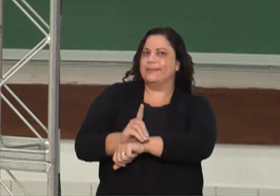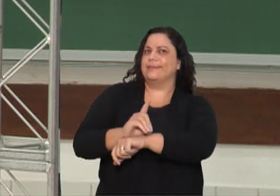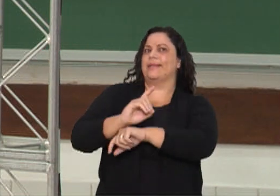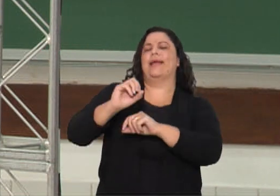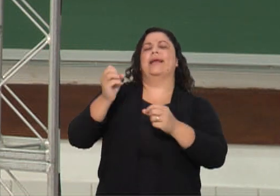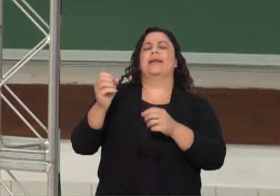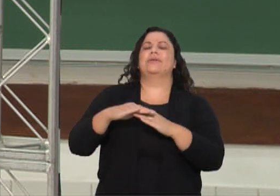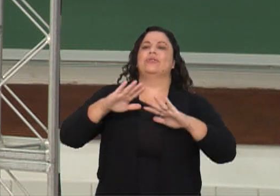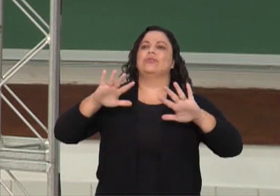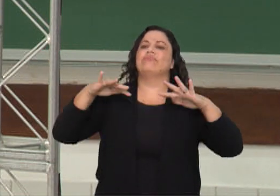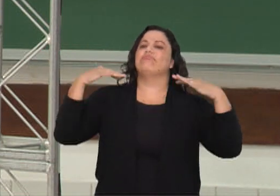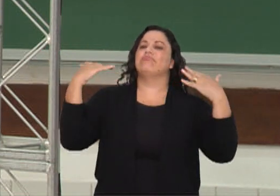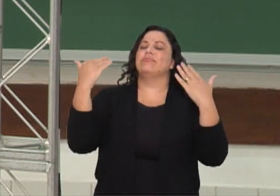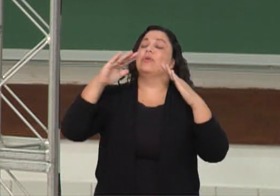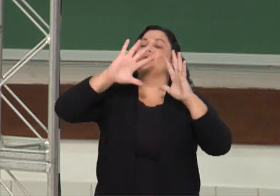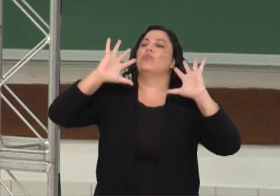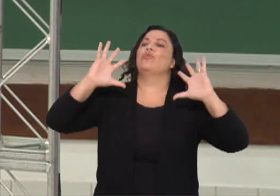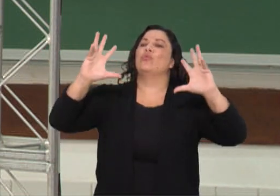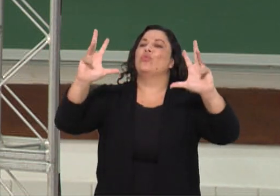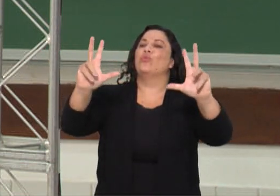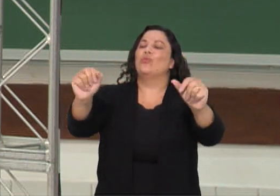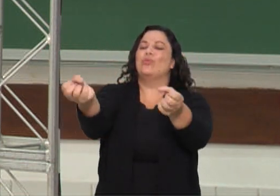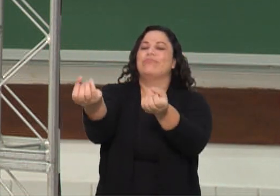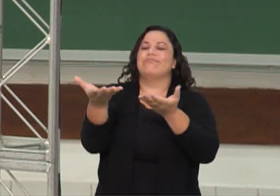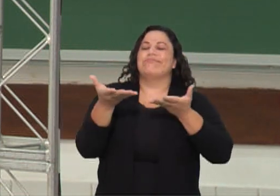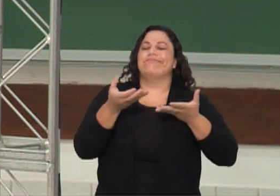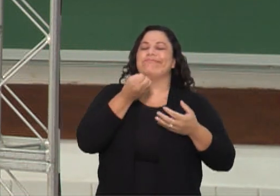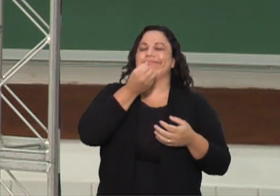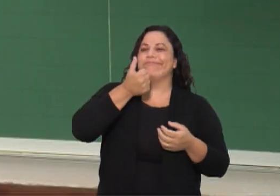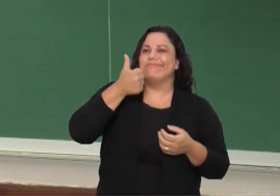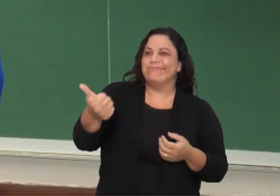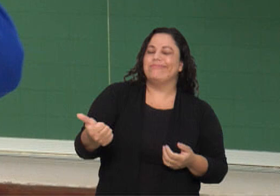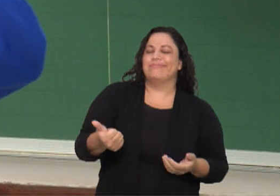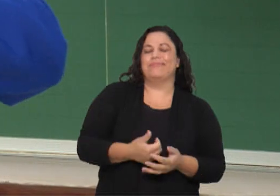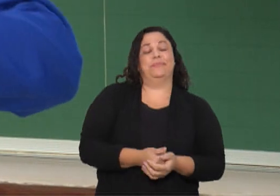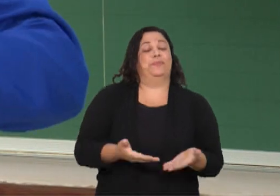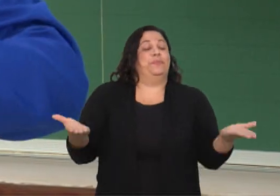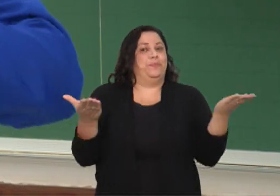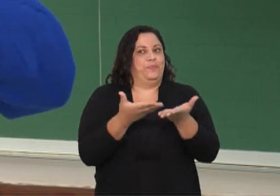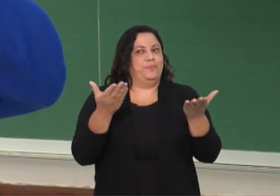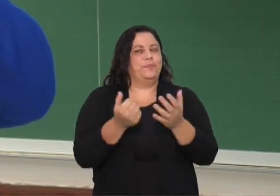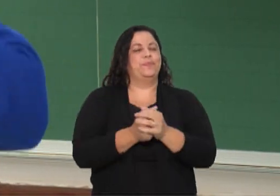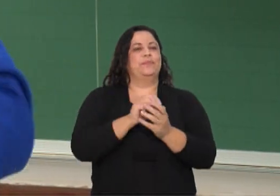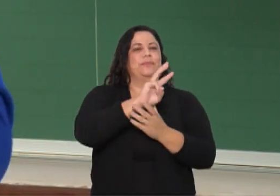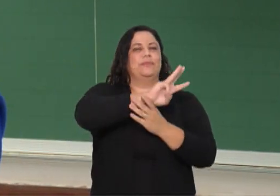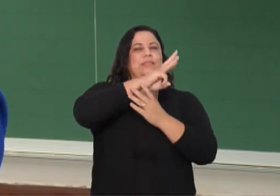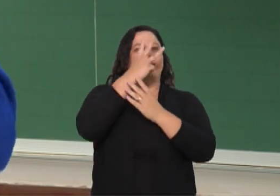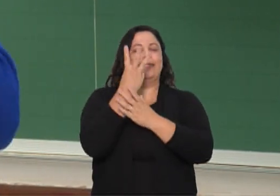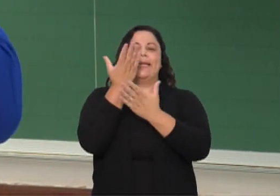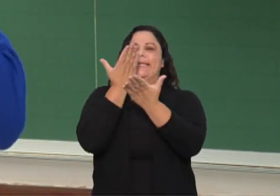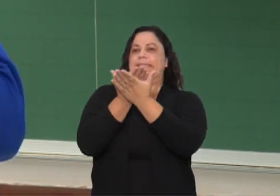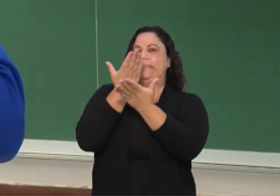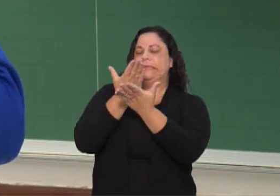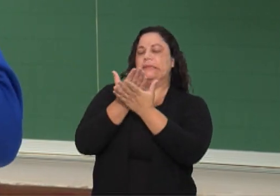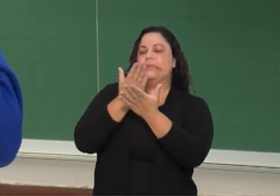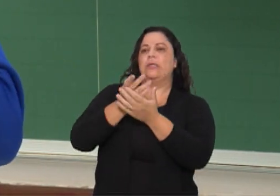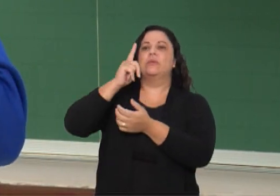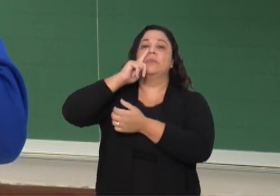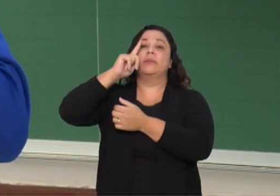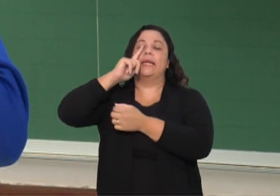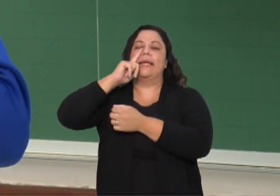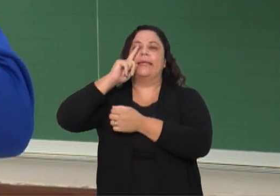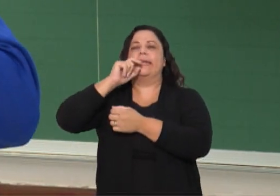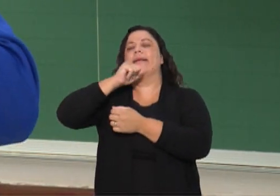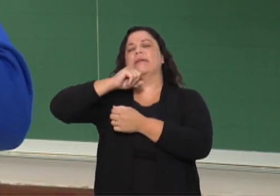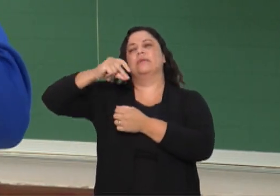todos bem-vindos para mais uma aula de História. E hoje é daquela trilogia, 3 aulas sobre a Grécia Antiga, e vamos trabalhar hoje então